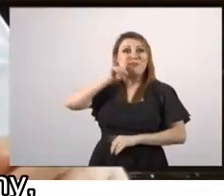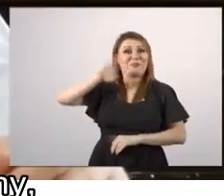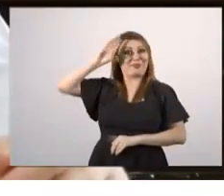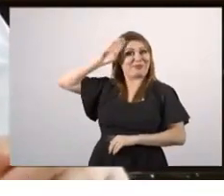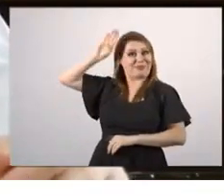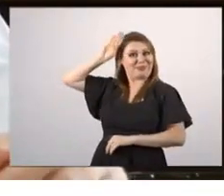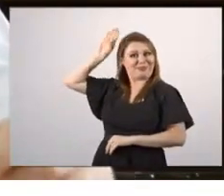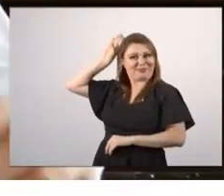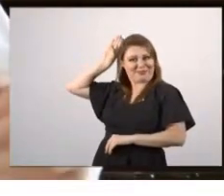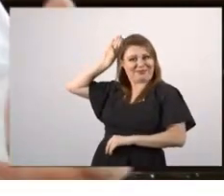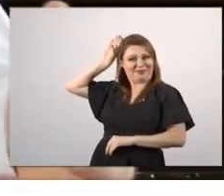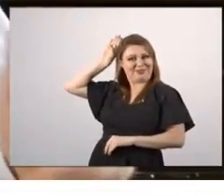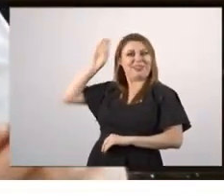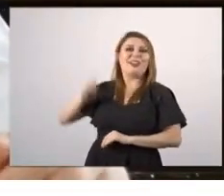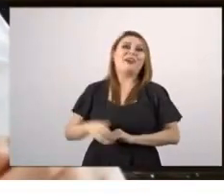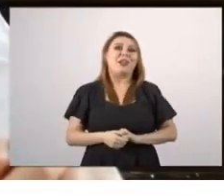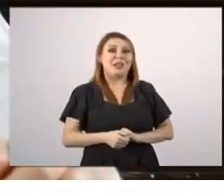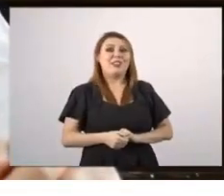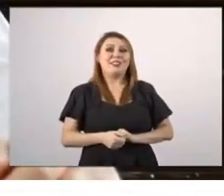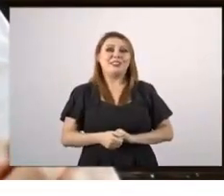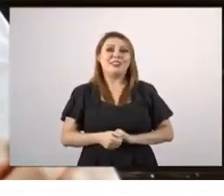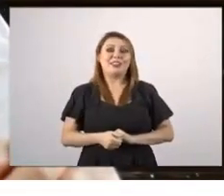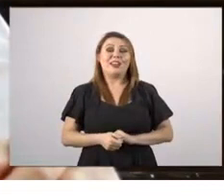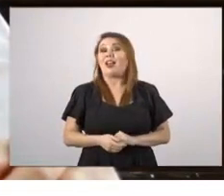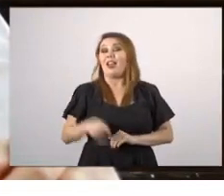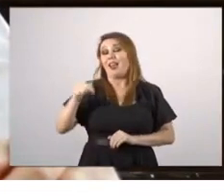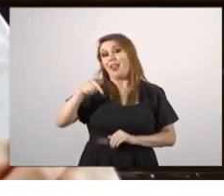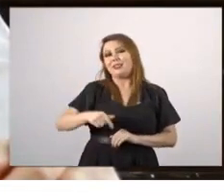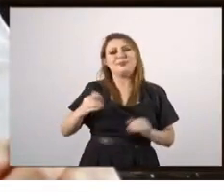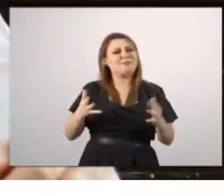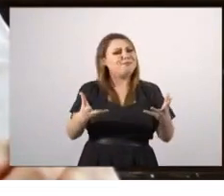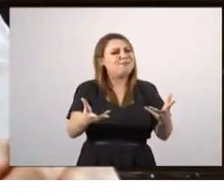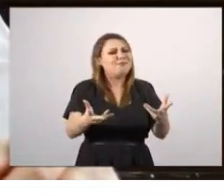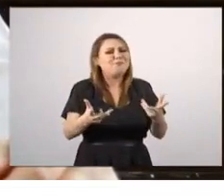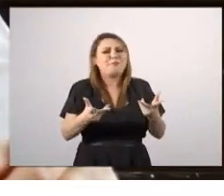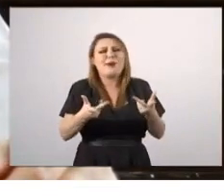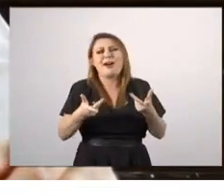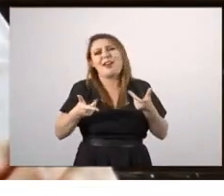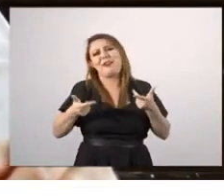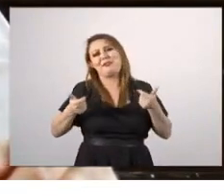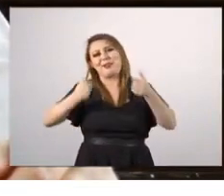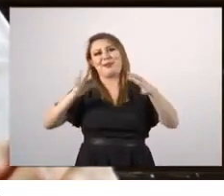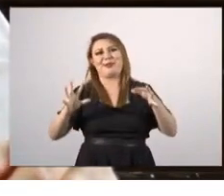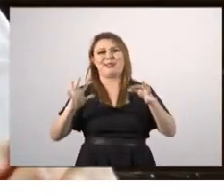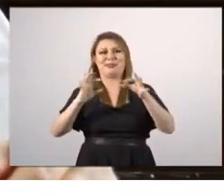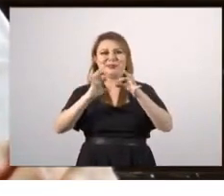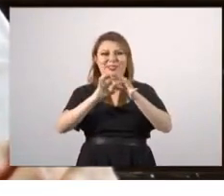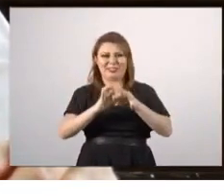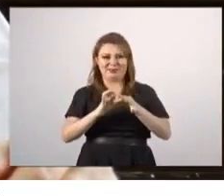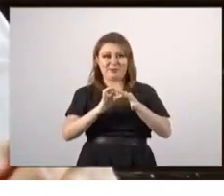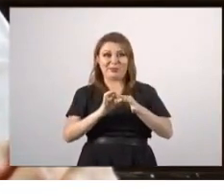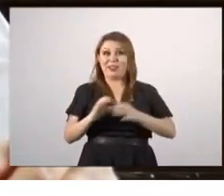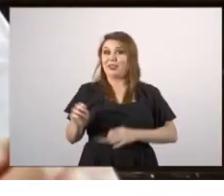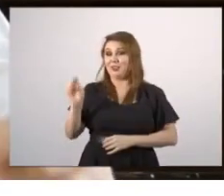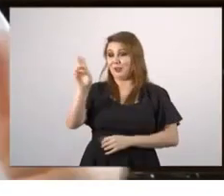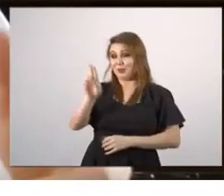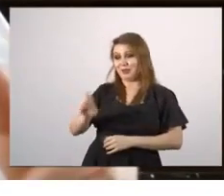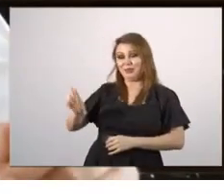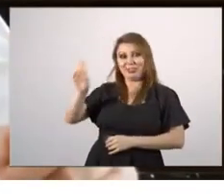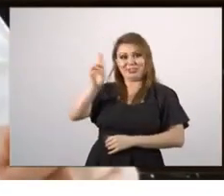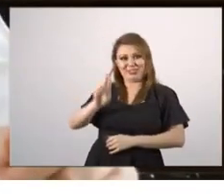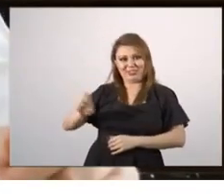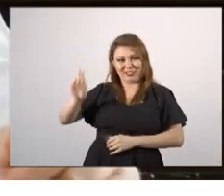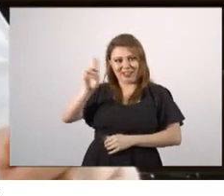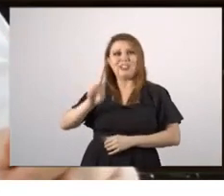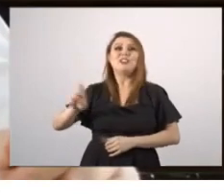Academy, esta maravilhosa parceria da universidade que existe